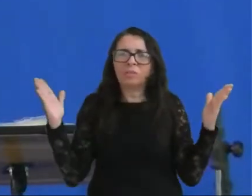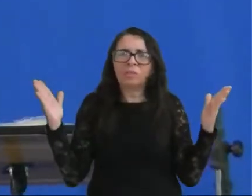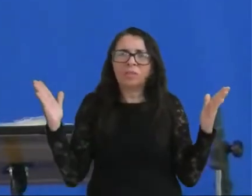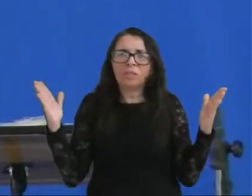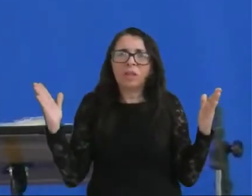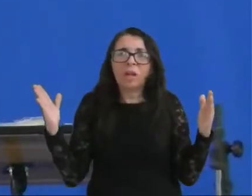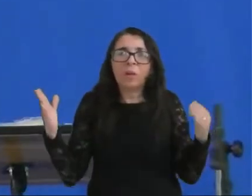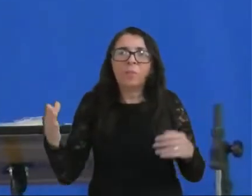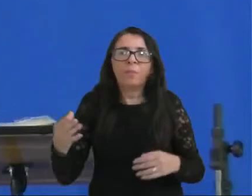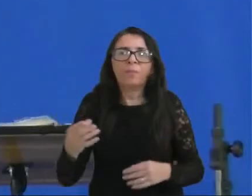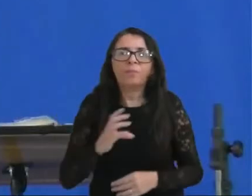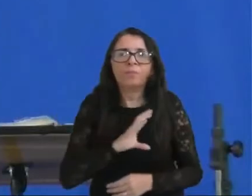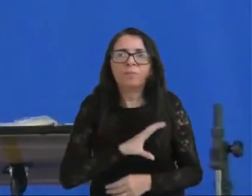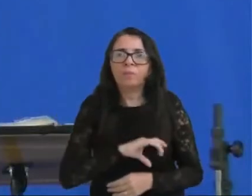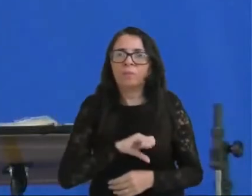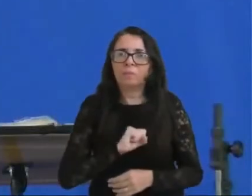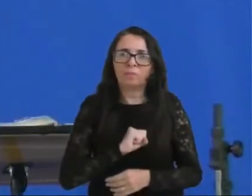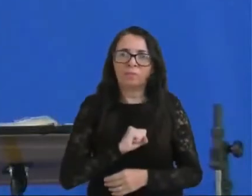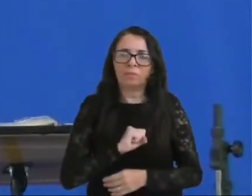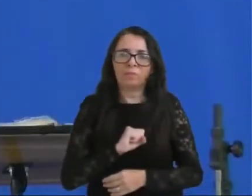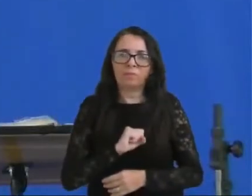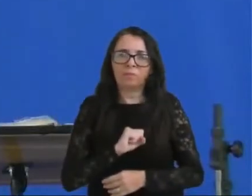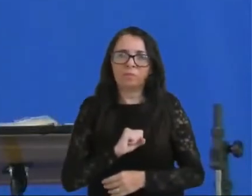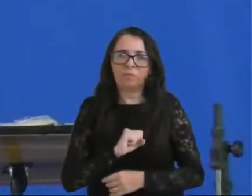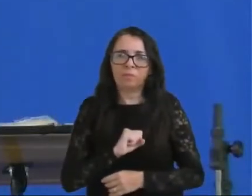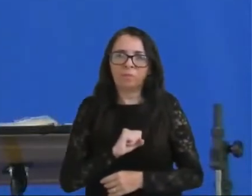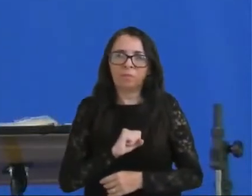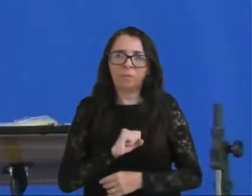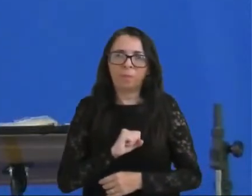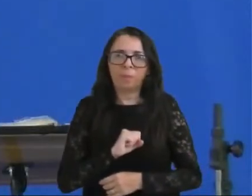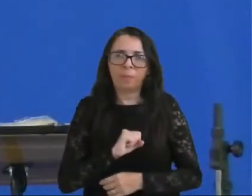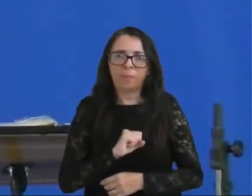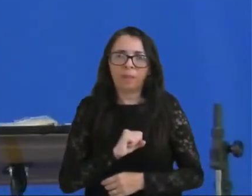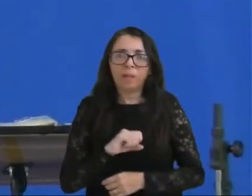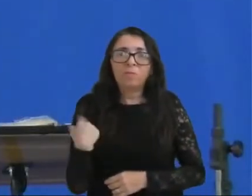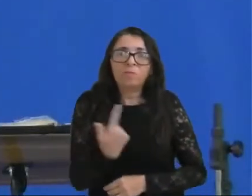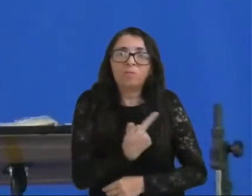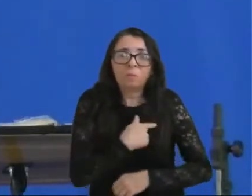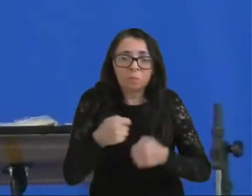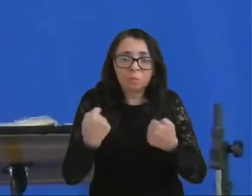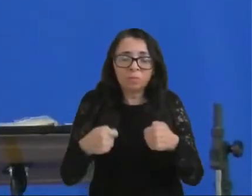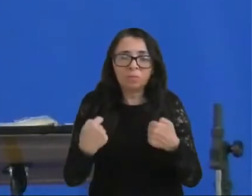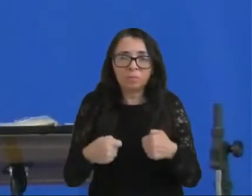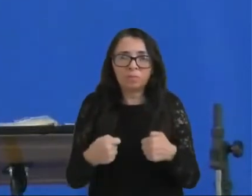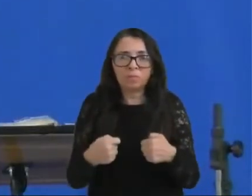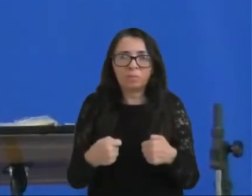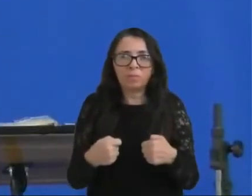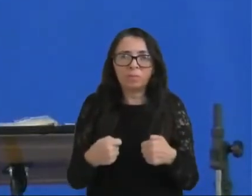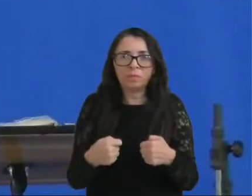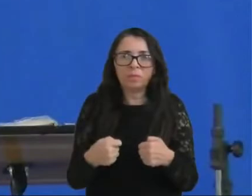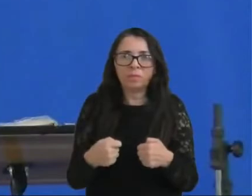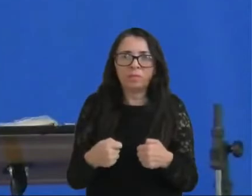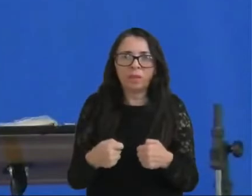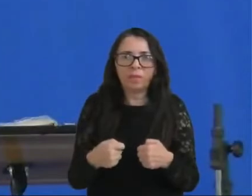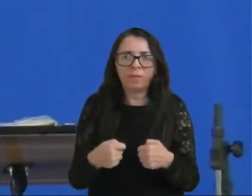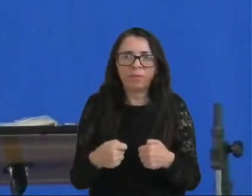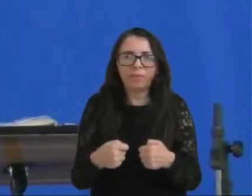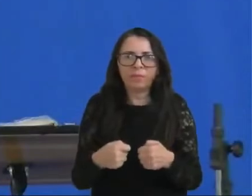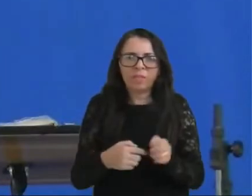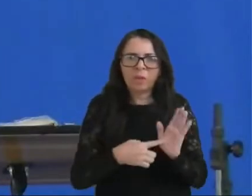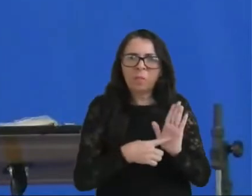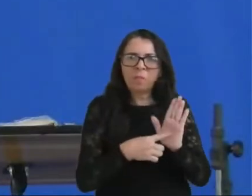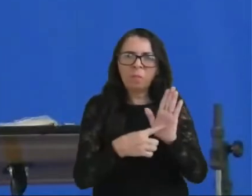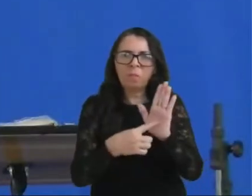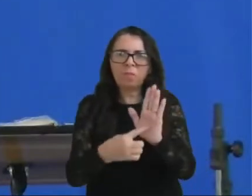Nós estamos prontos a pagar um alto preço para defender nossas teologias, as nossas